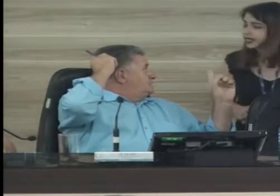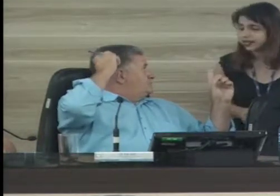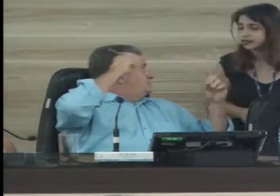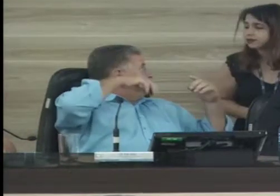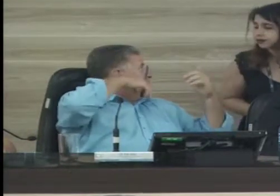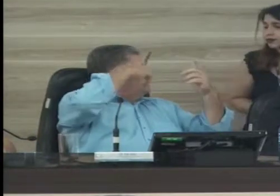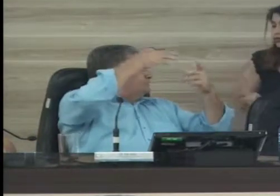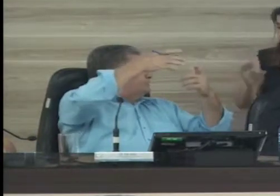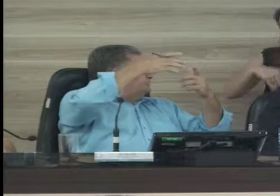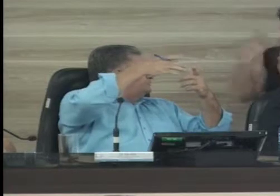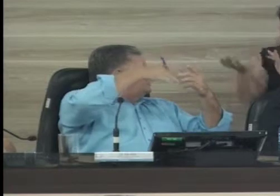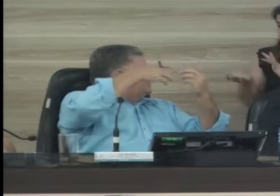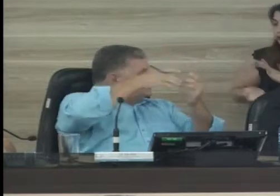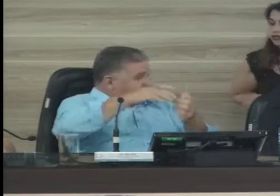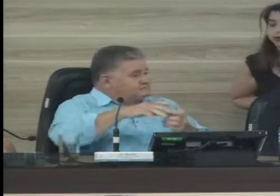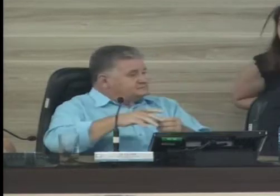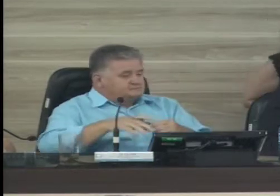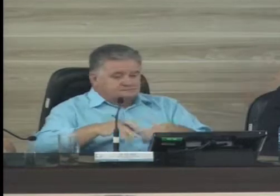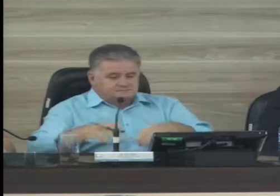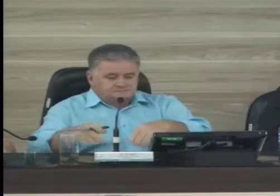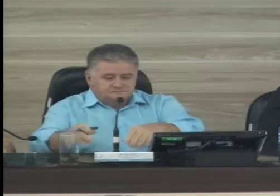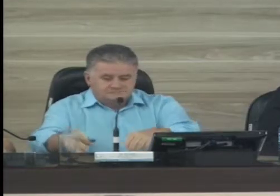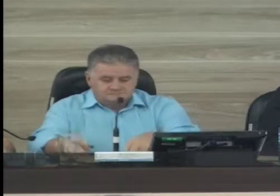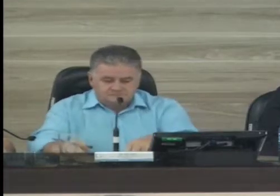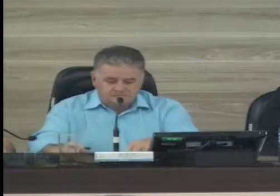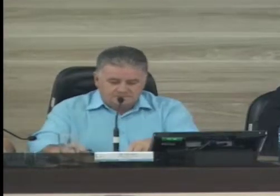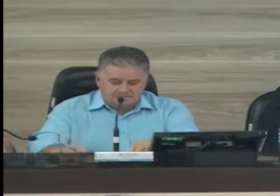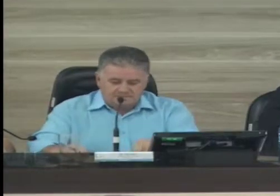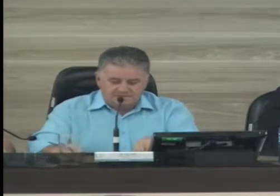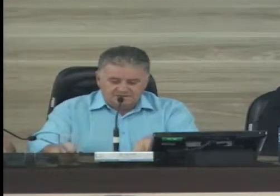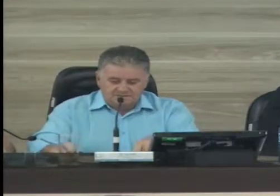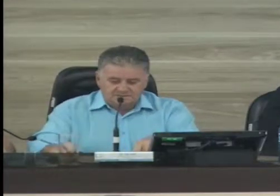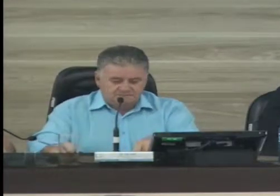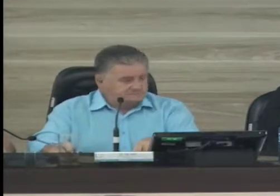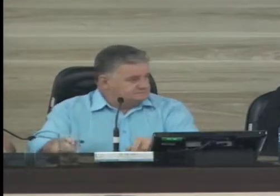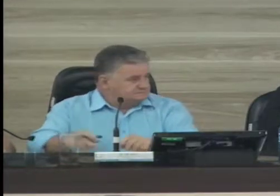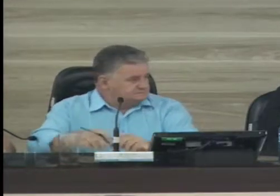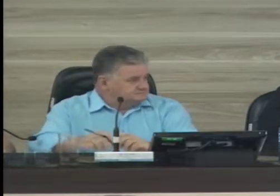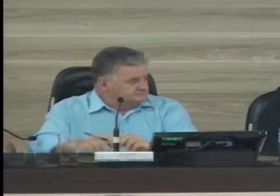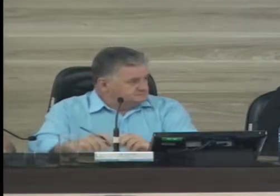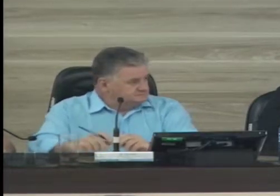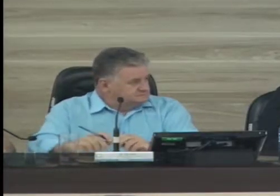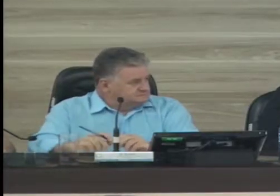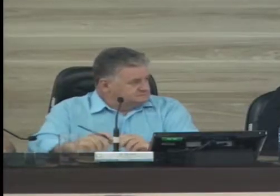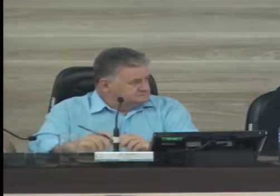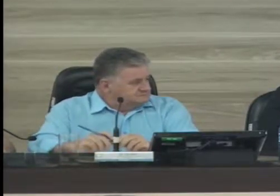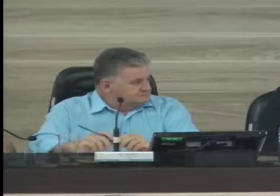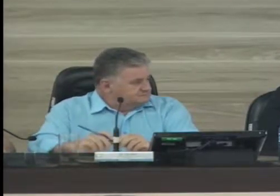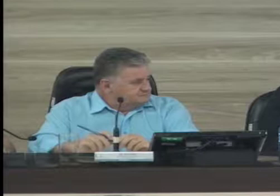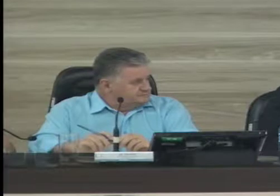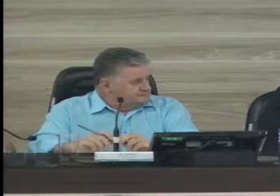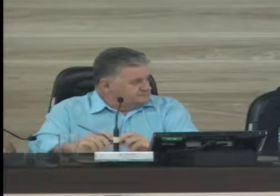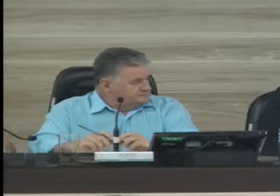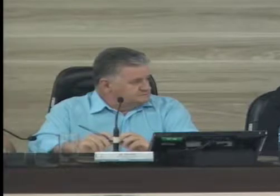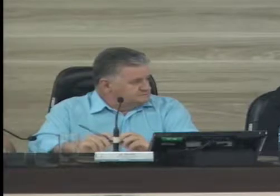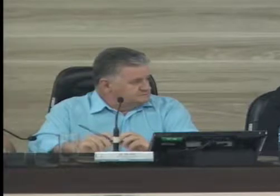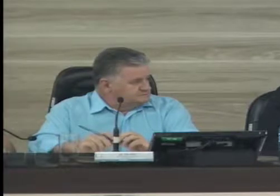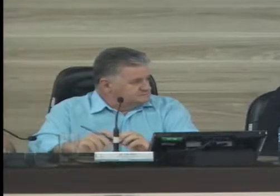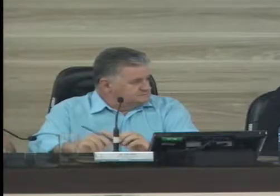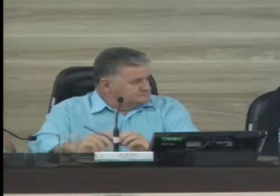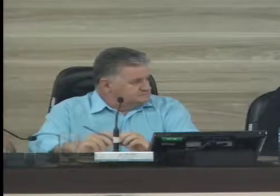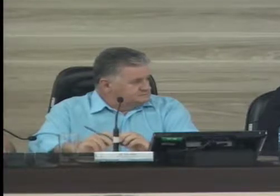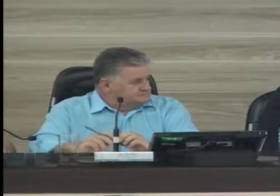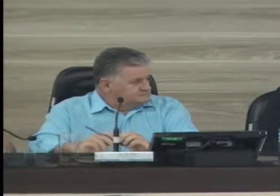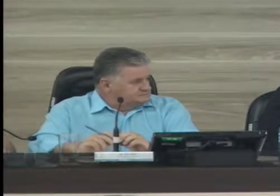sentido de que a mesma faça parte integrante do projeto de lei ora apresentado. Solicitamos que a presente proposta de lei